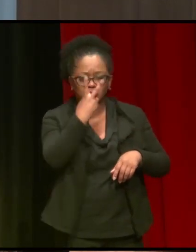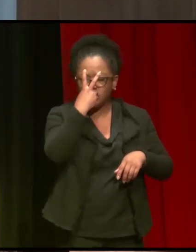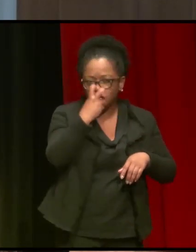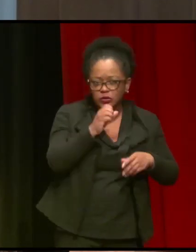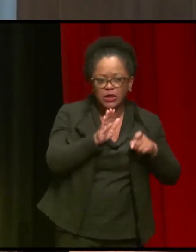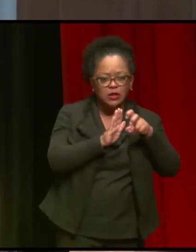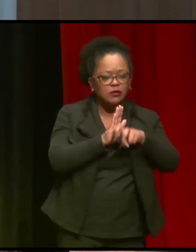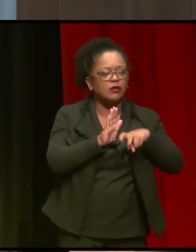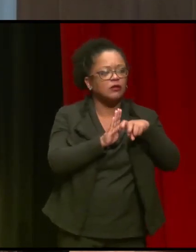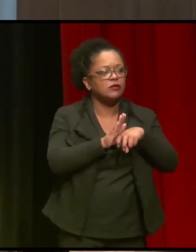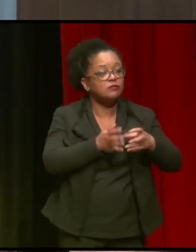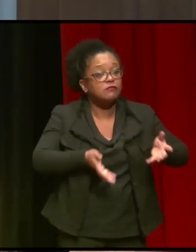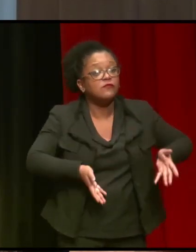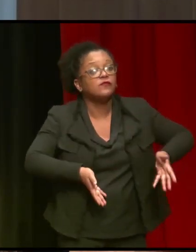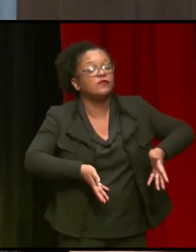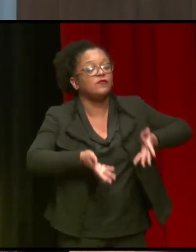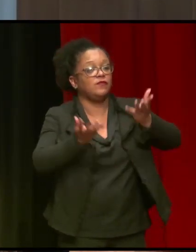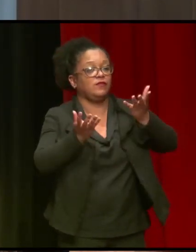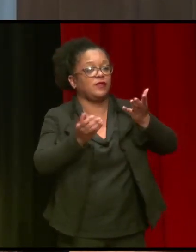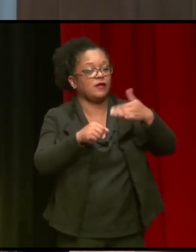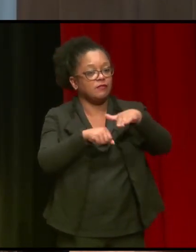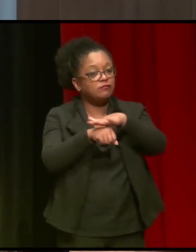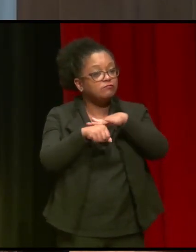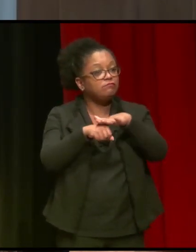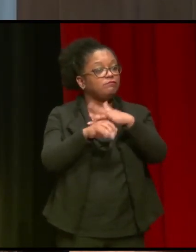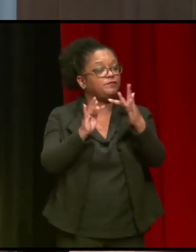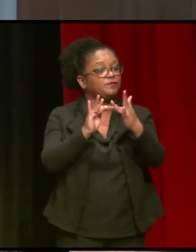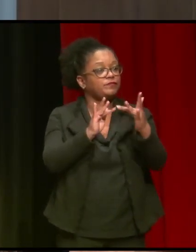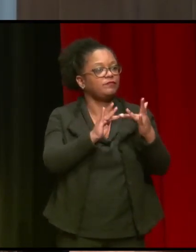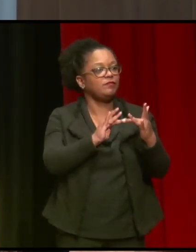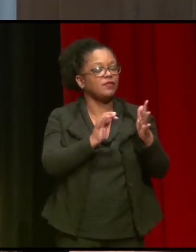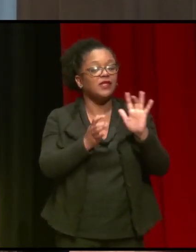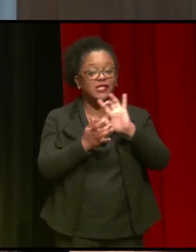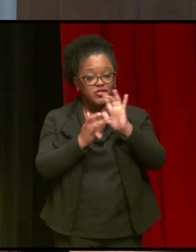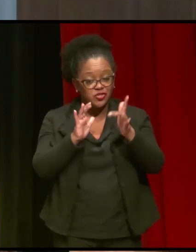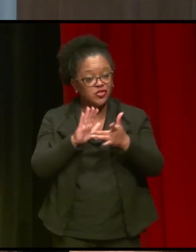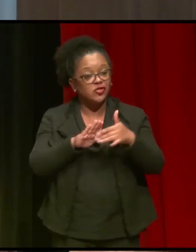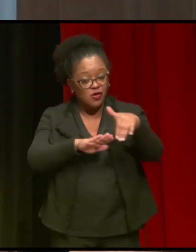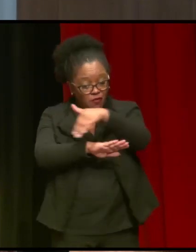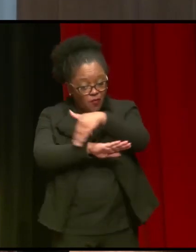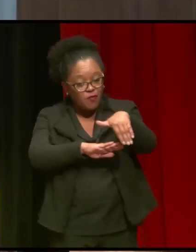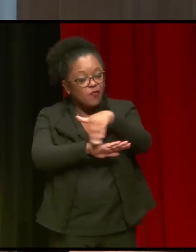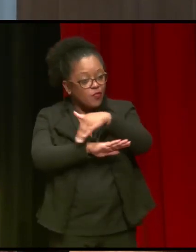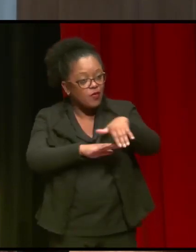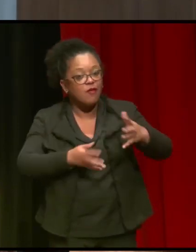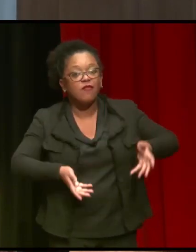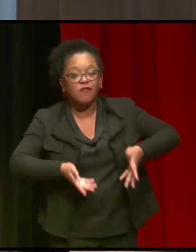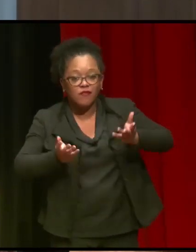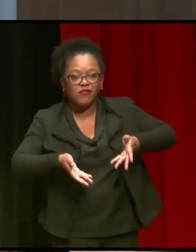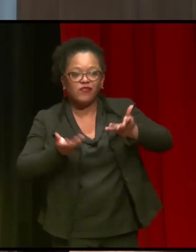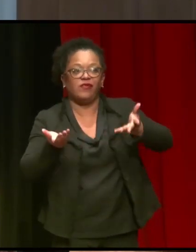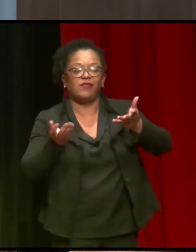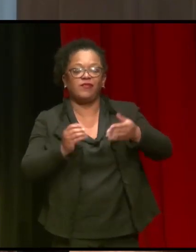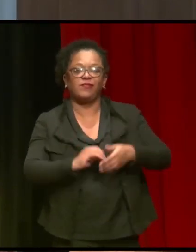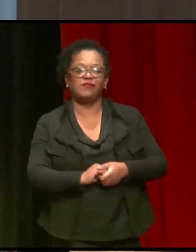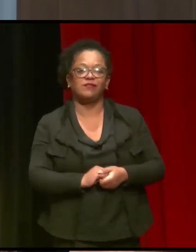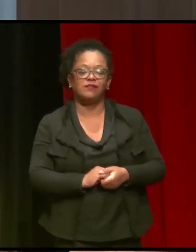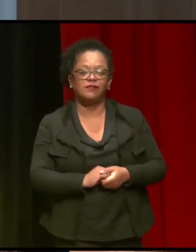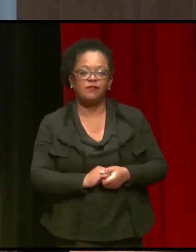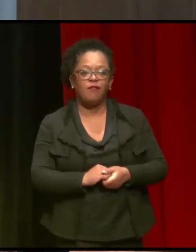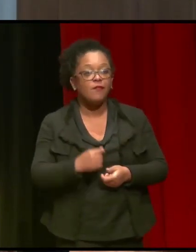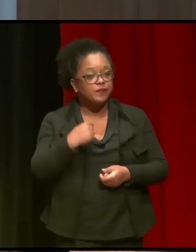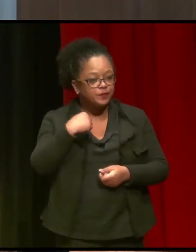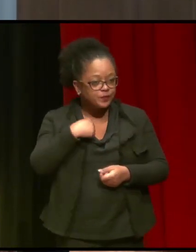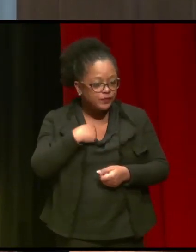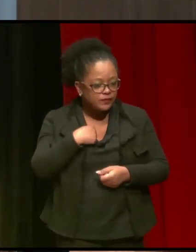vai para a rua, entendeu? O Jesus vivia na rua, gente, Jesus, o ministério de Jesus era na rua. Eu sou um cara que gosta de